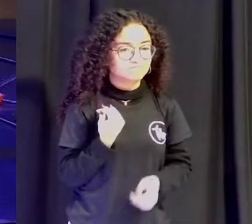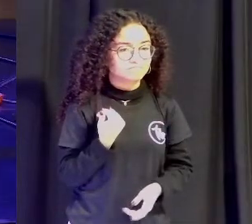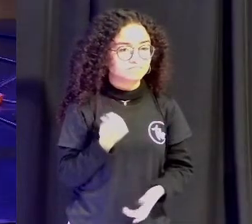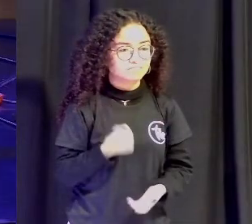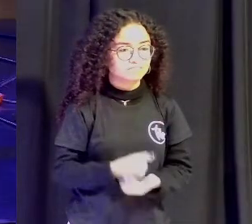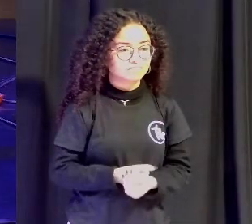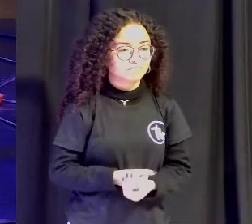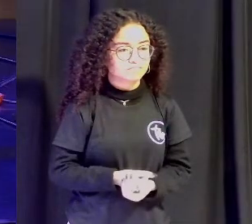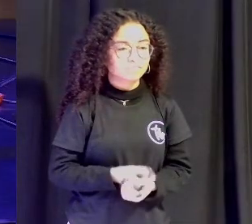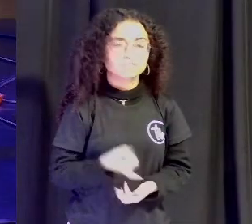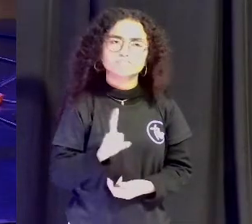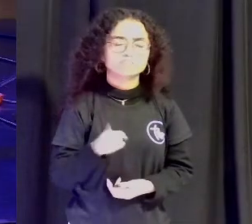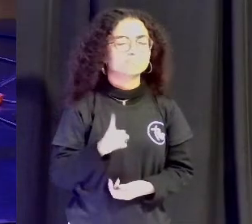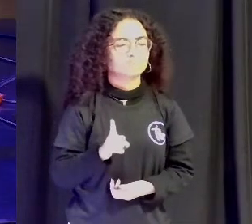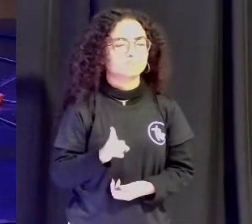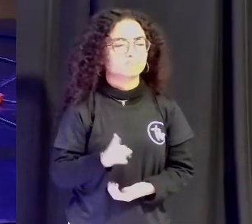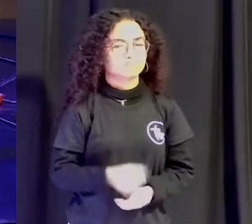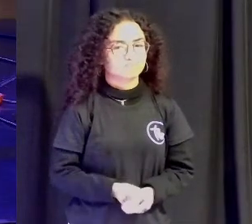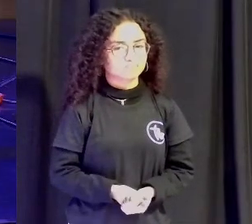Não.